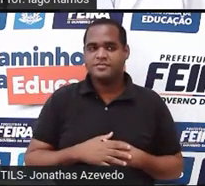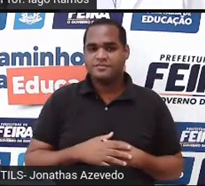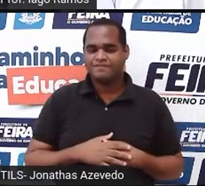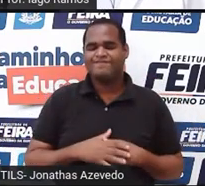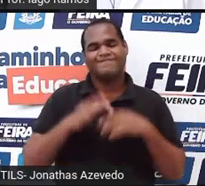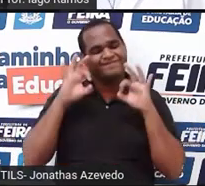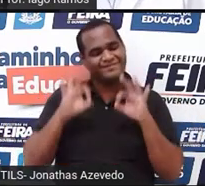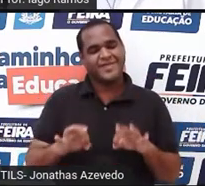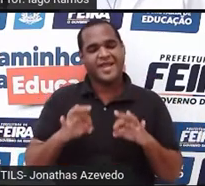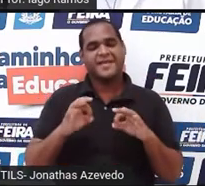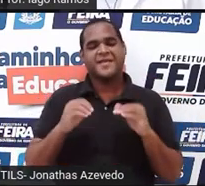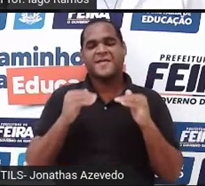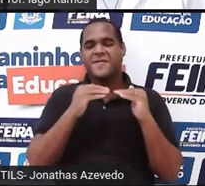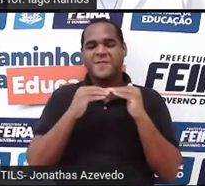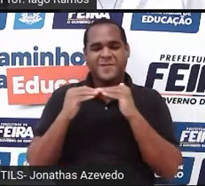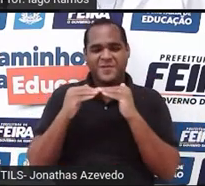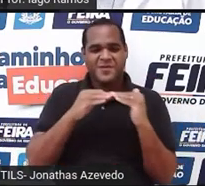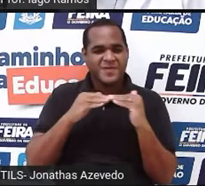a exata